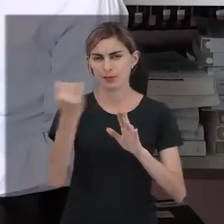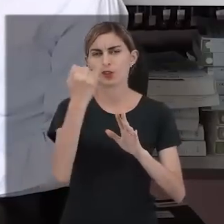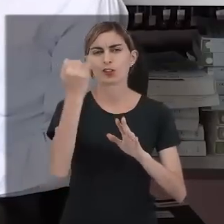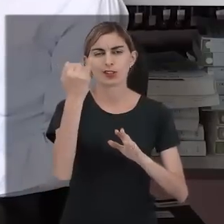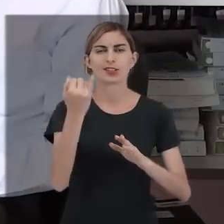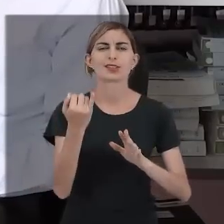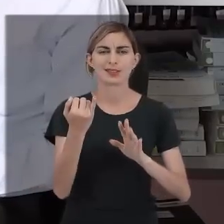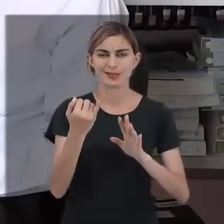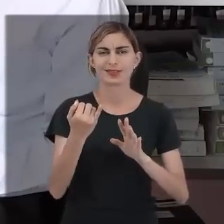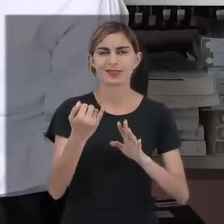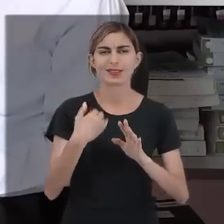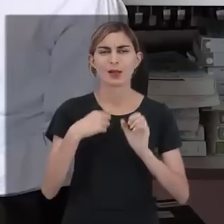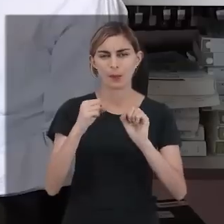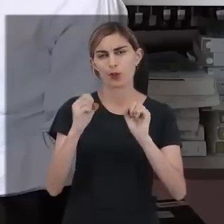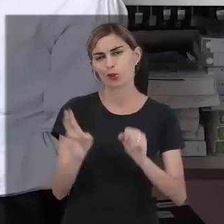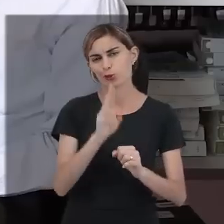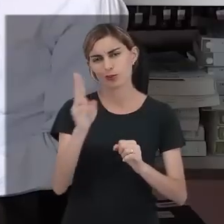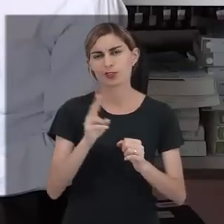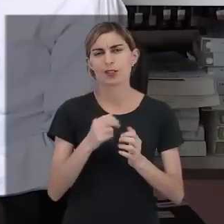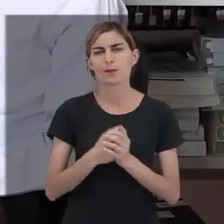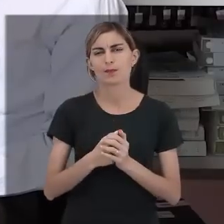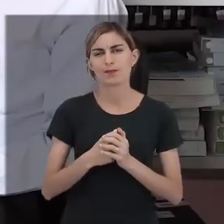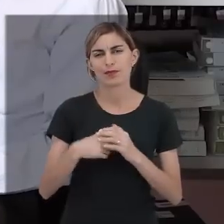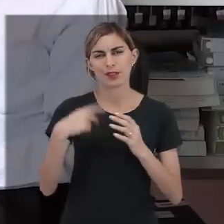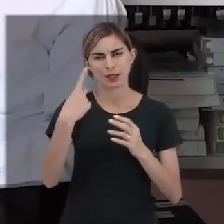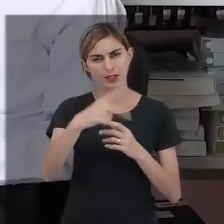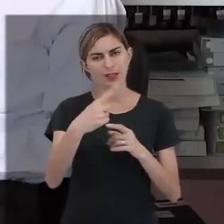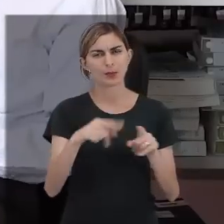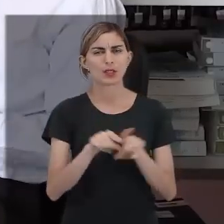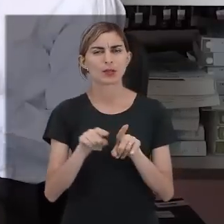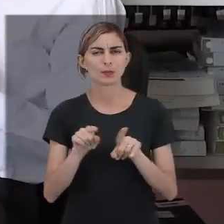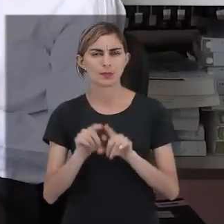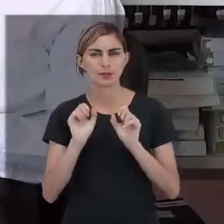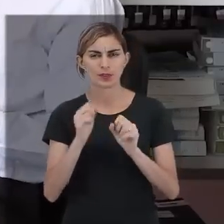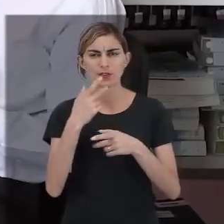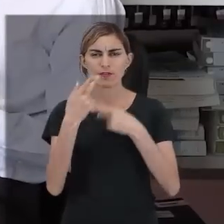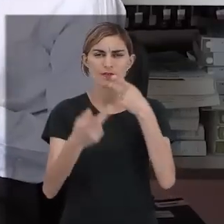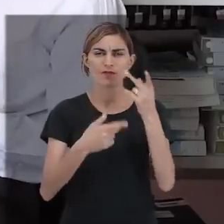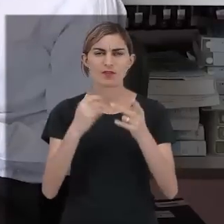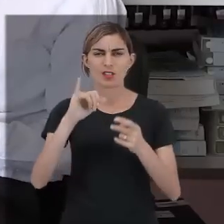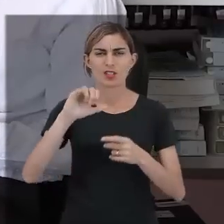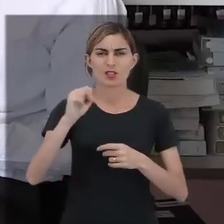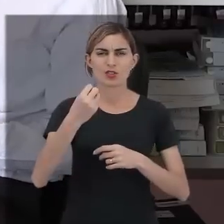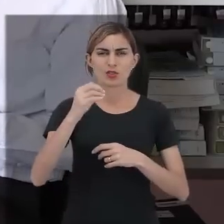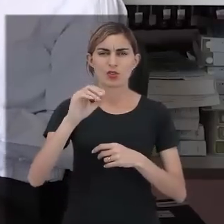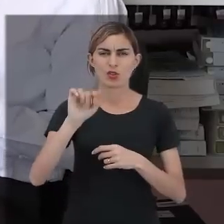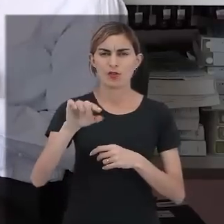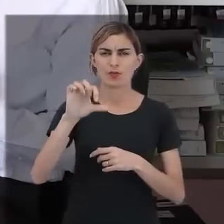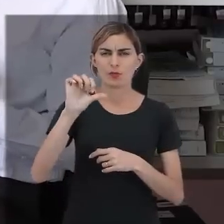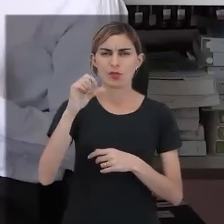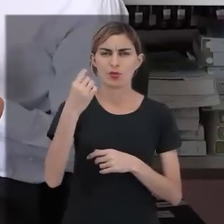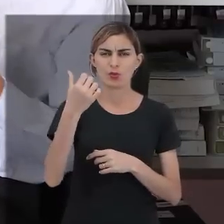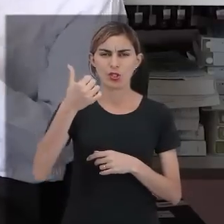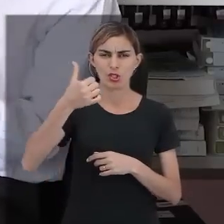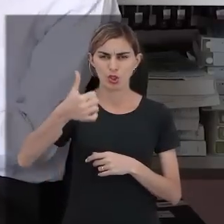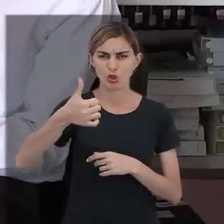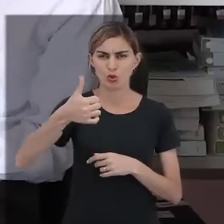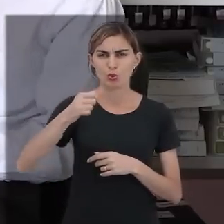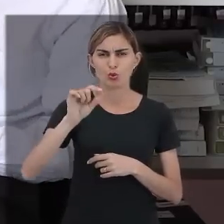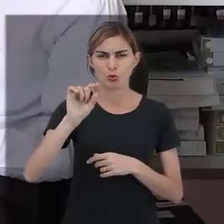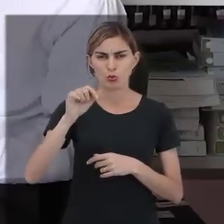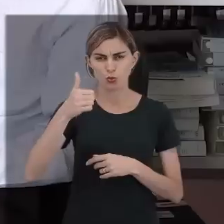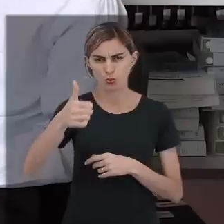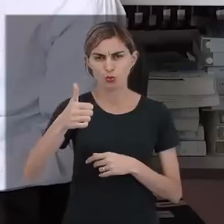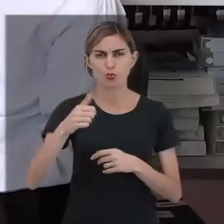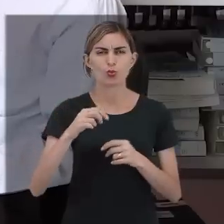bem importante que a empresa pode utilizar. A senhora pode nos falar agora um pouco mais da ISO 9001? Qual a relação com... O que seriam